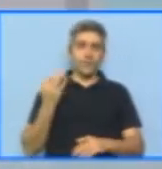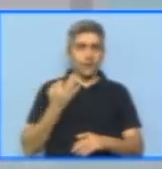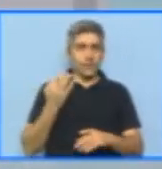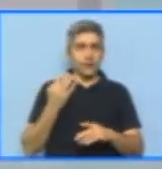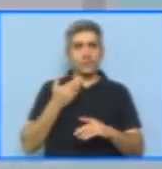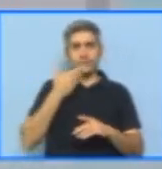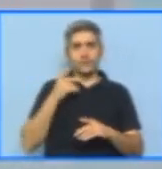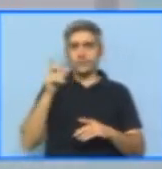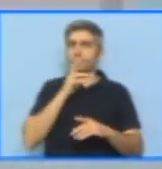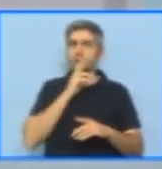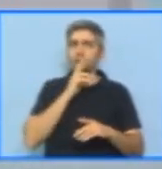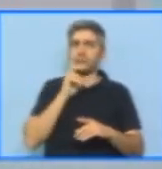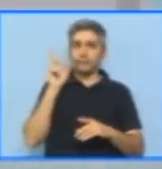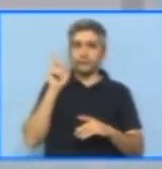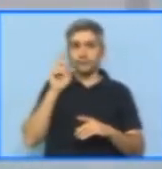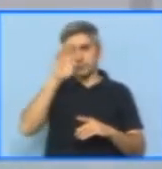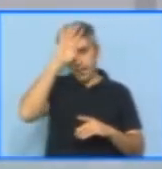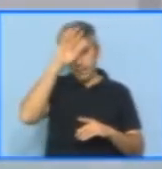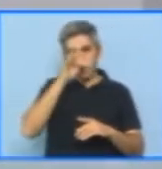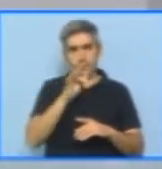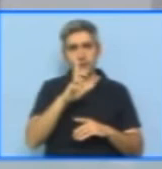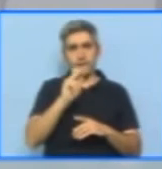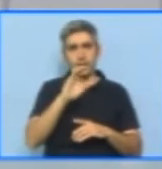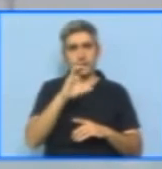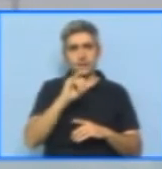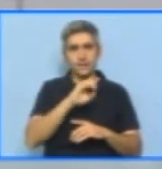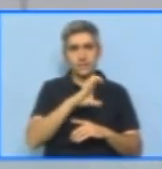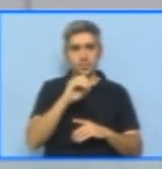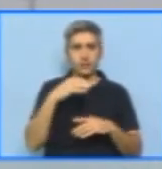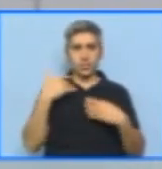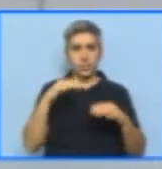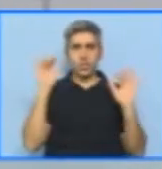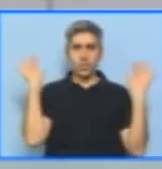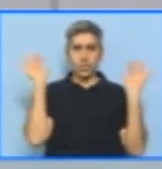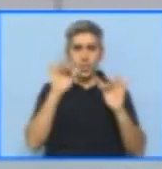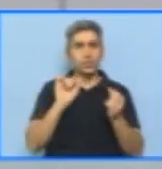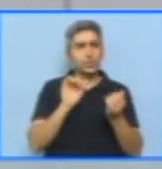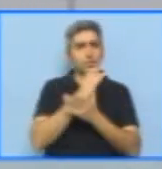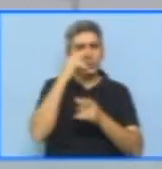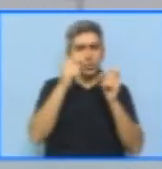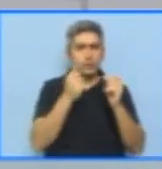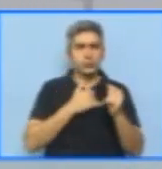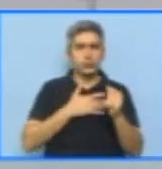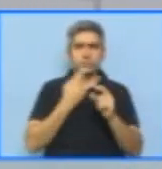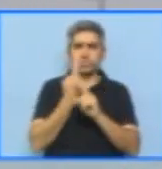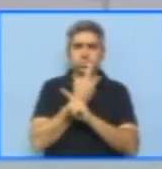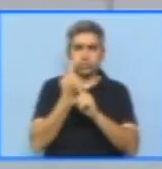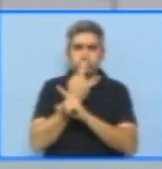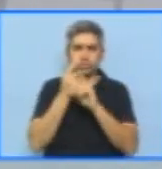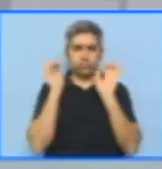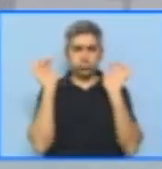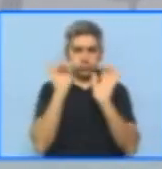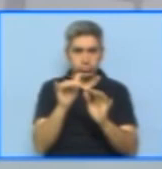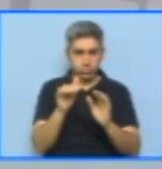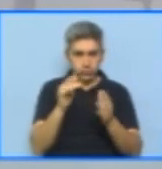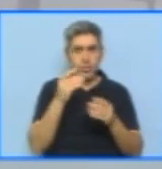experiência em Fátima com o Papa Francisco, uma grande operação mediática, muitos jornalistas ali presentes. Como é que foi também esta